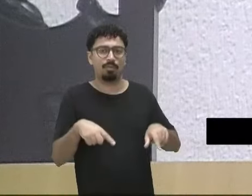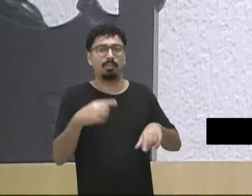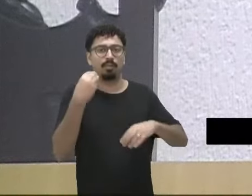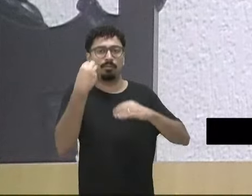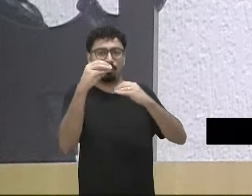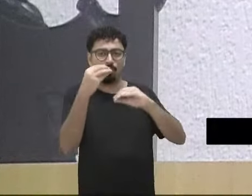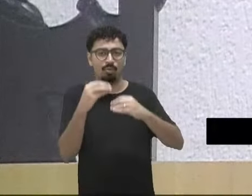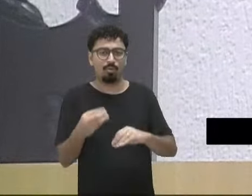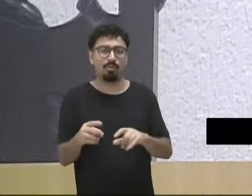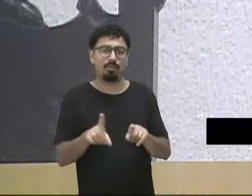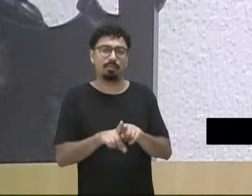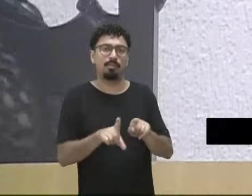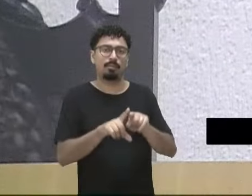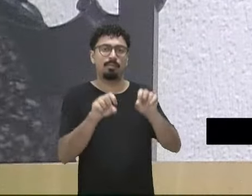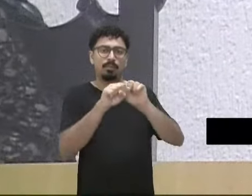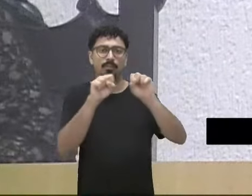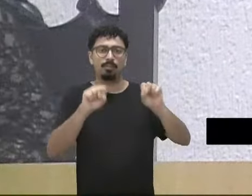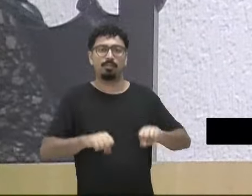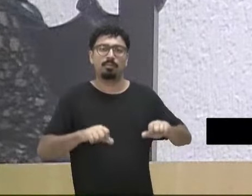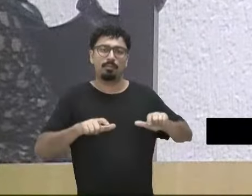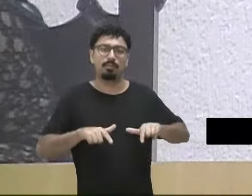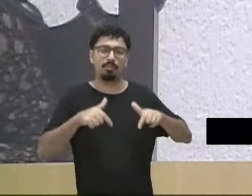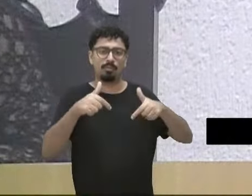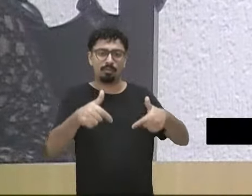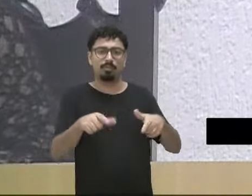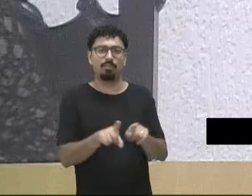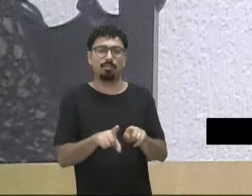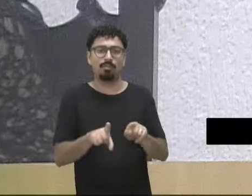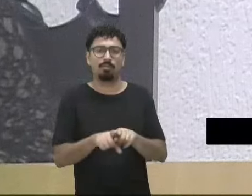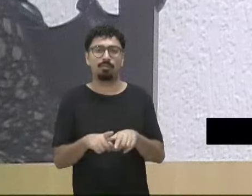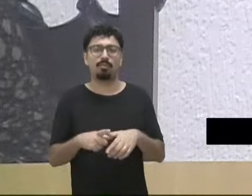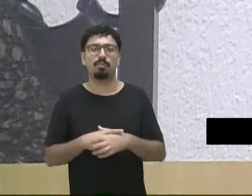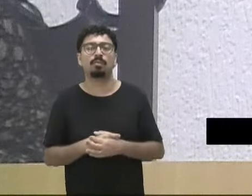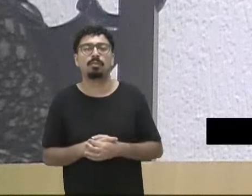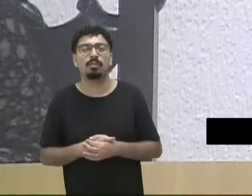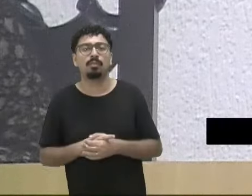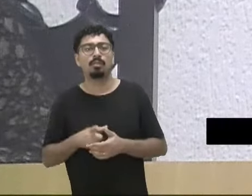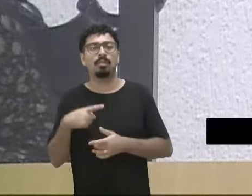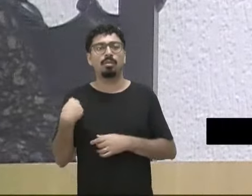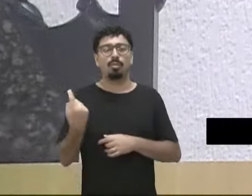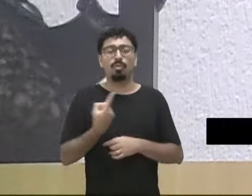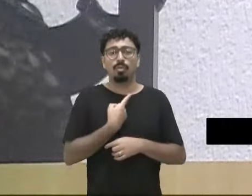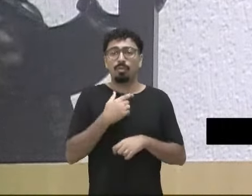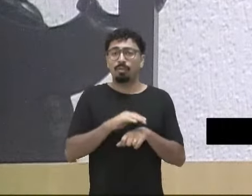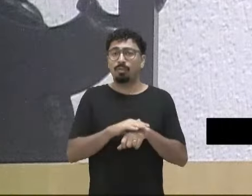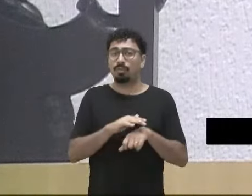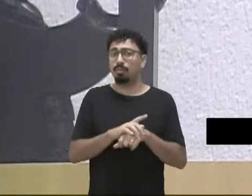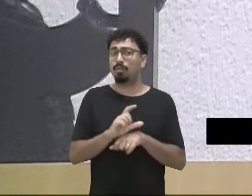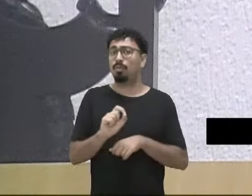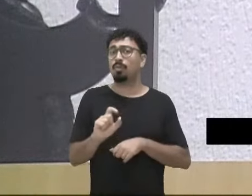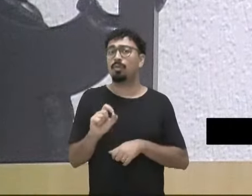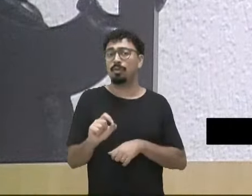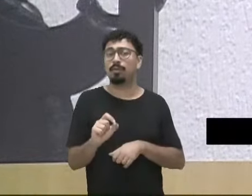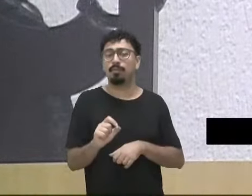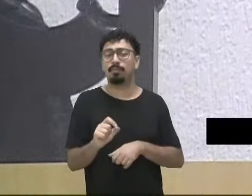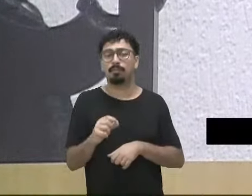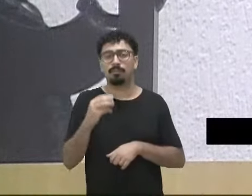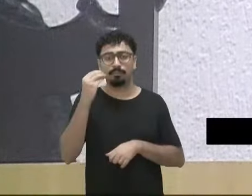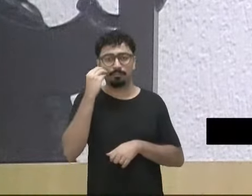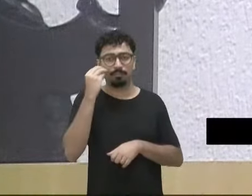pouco essas ações do Progestão. Então, nós fizemos uma simulação